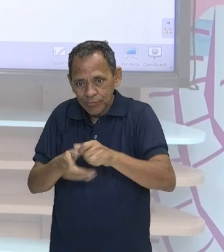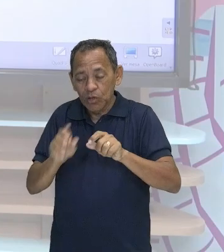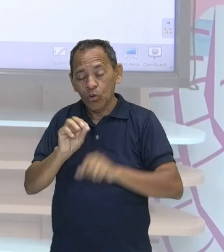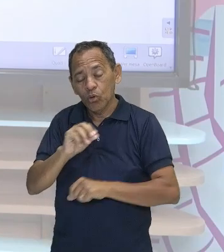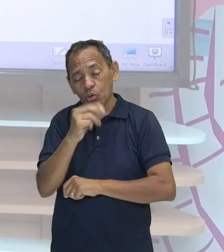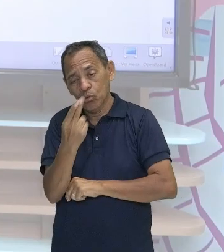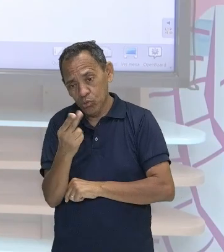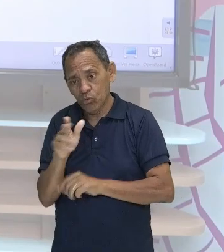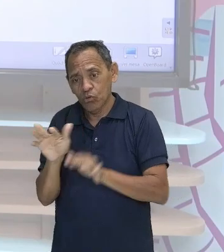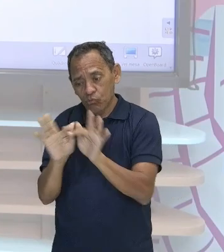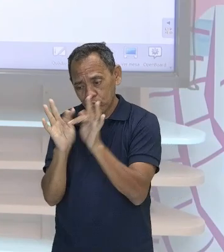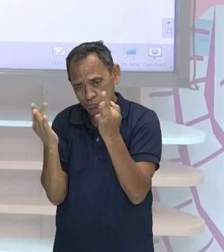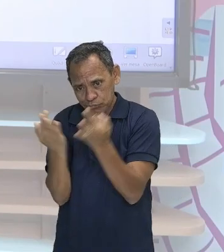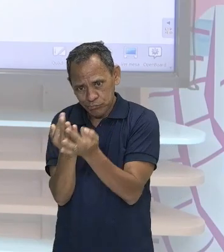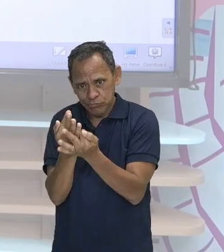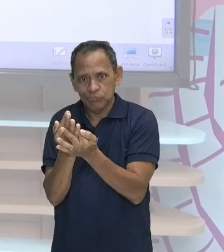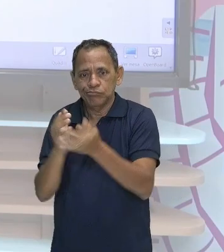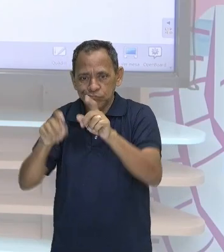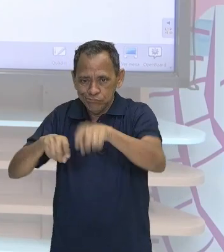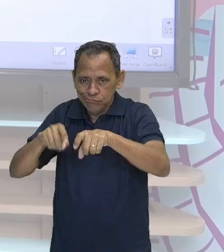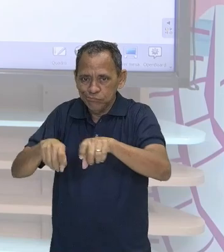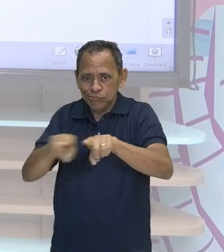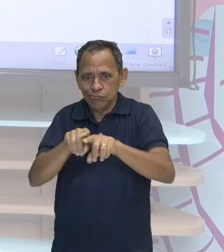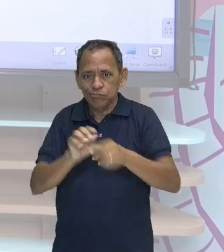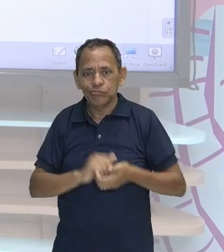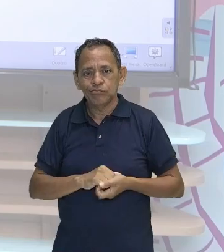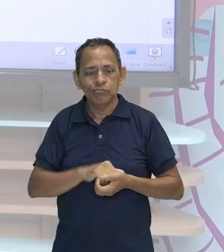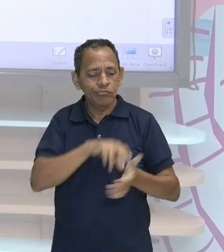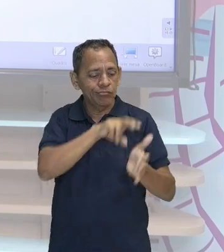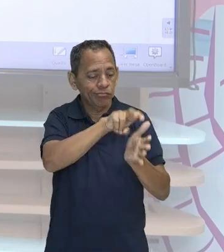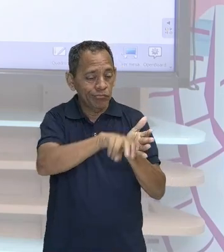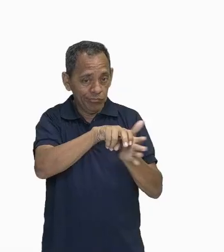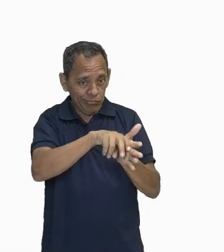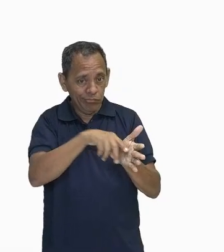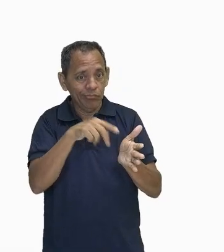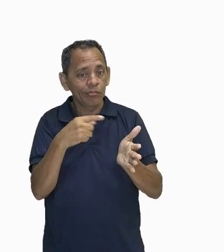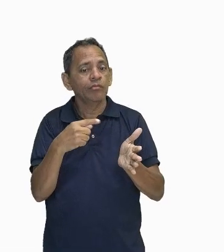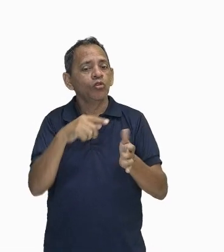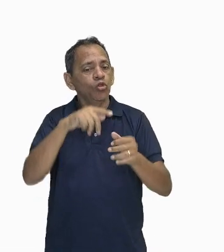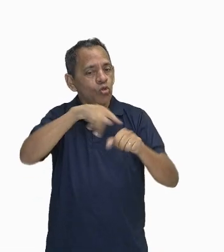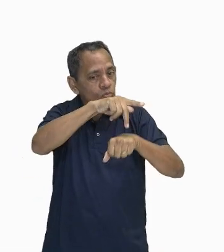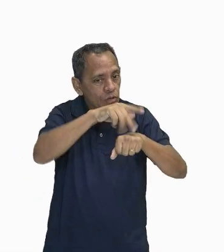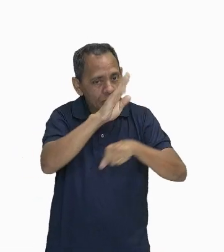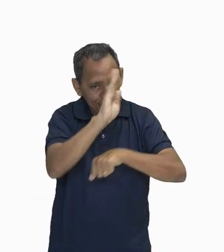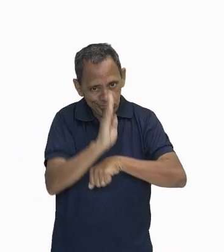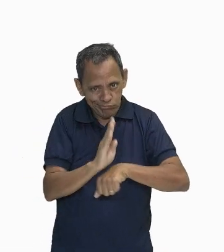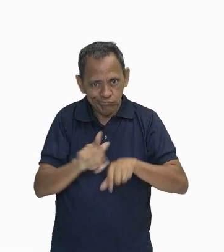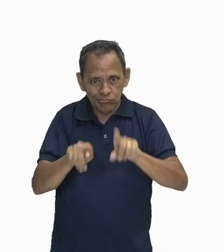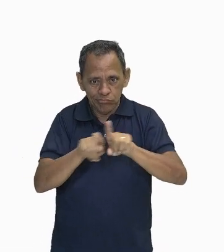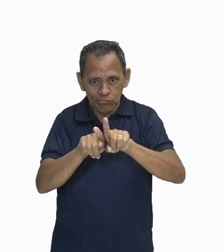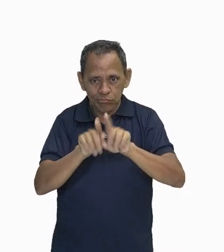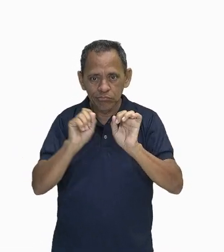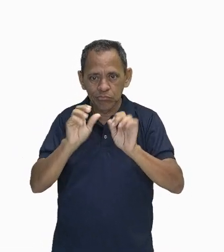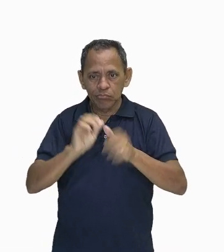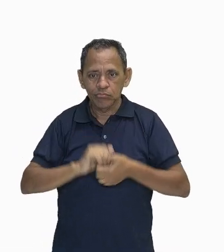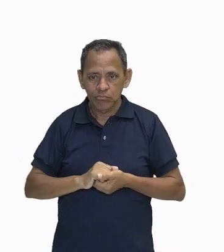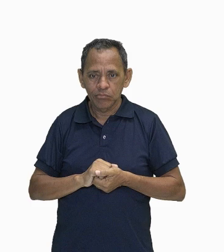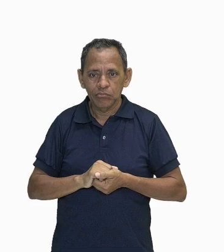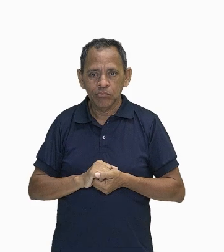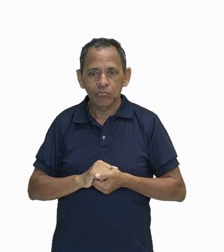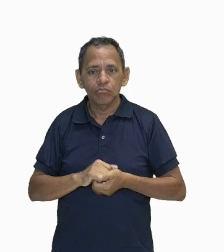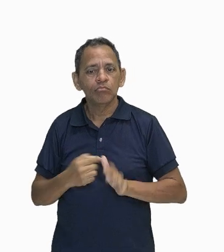agricultura familiar. E aí nós temos a agropecuária no nosso país, né, a agropecuária no Brasil. O Brasil ele vai se